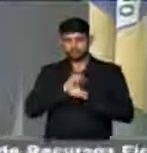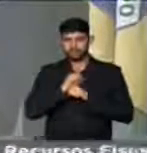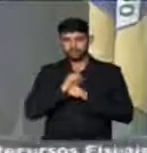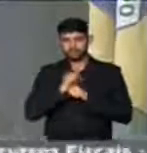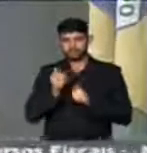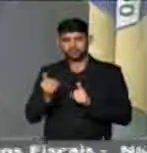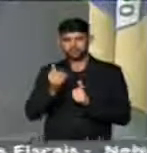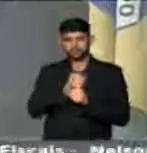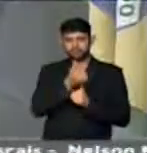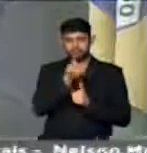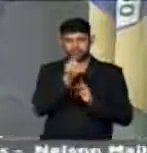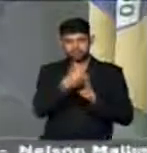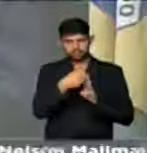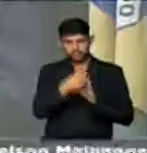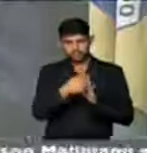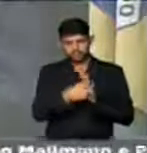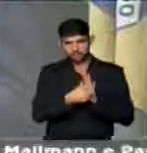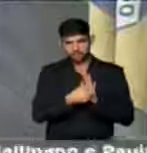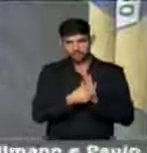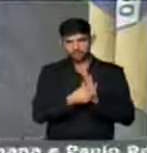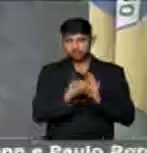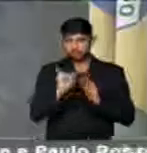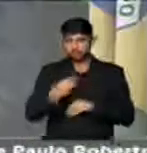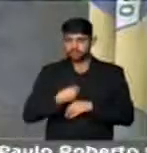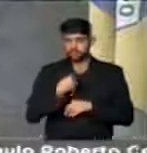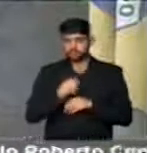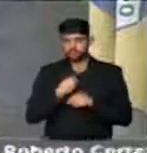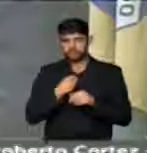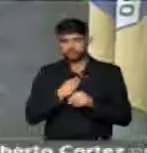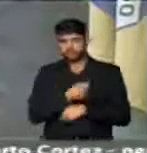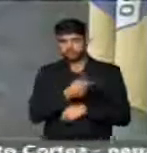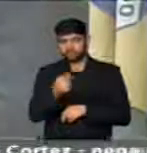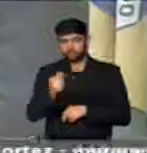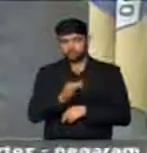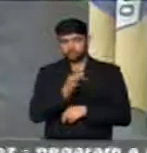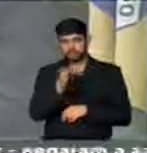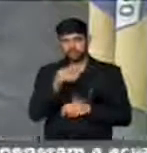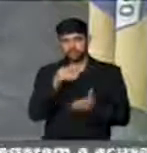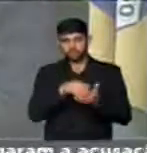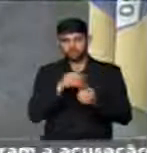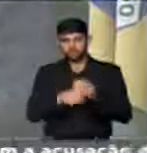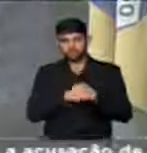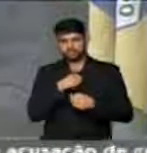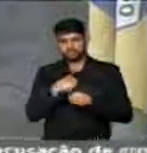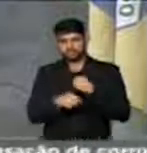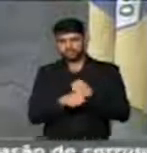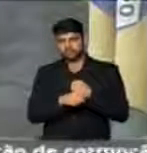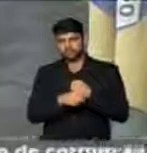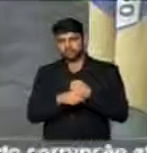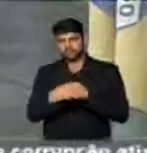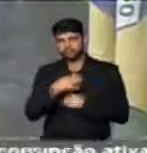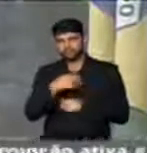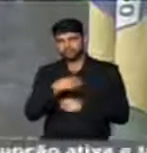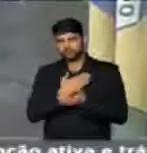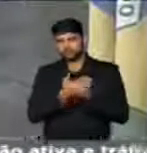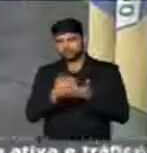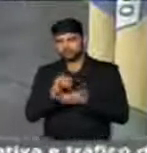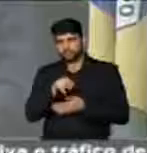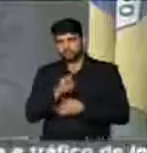por 6 meses e provavelmente em definitivo até o final do mandato, do atual